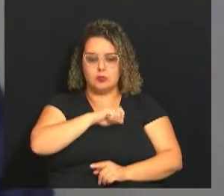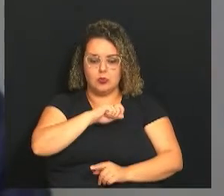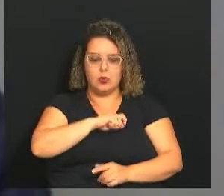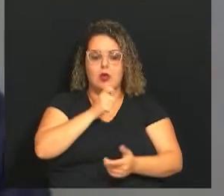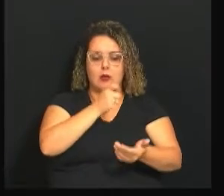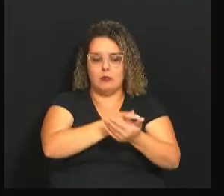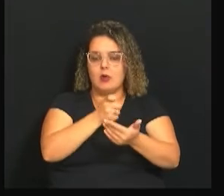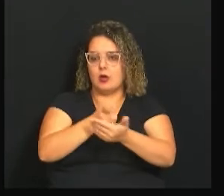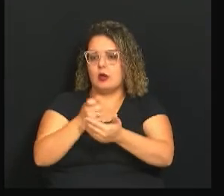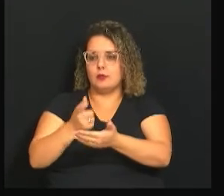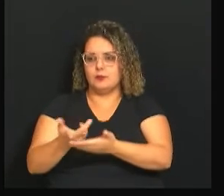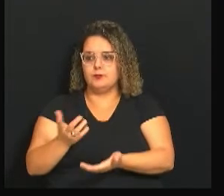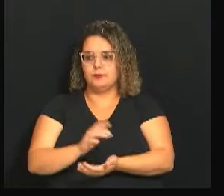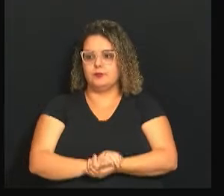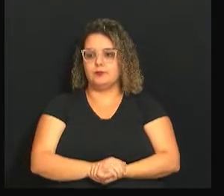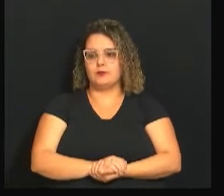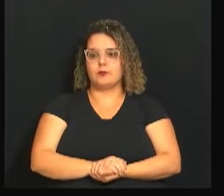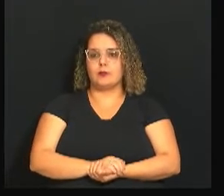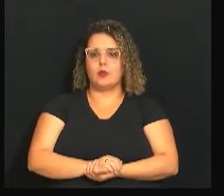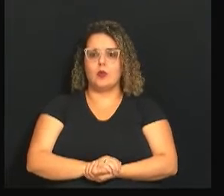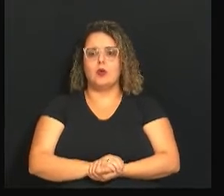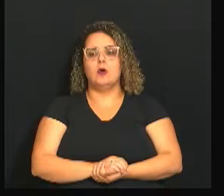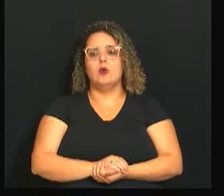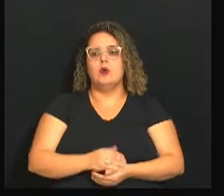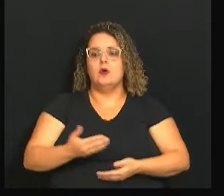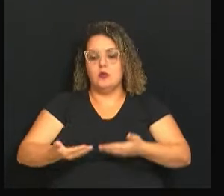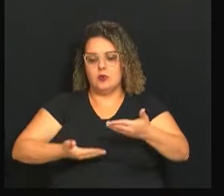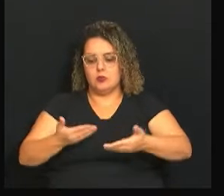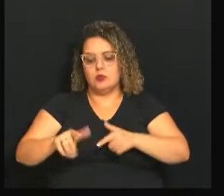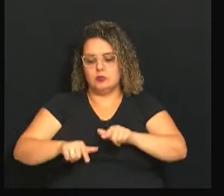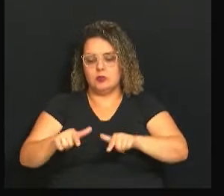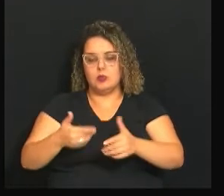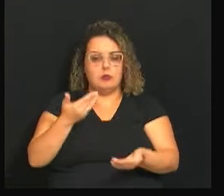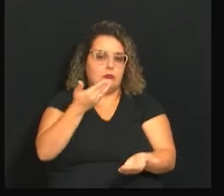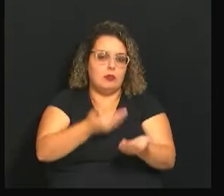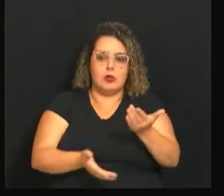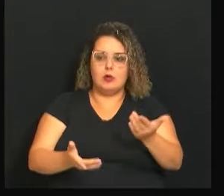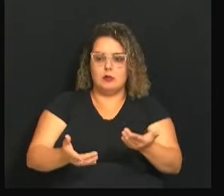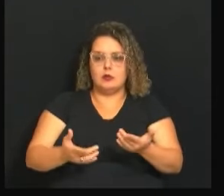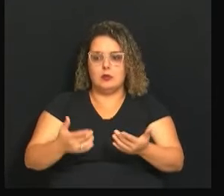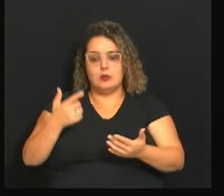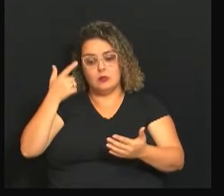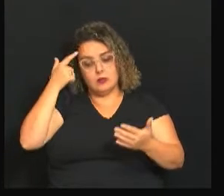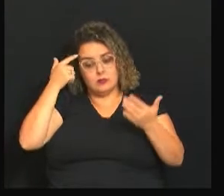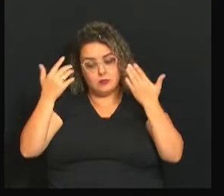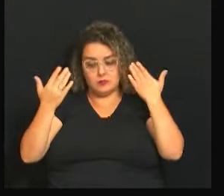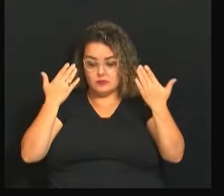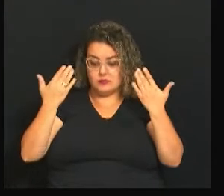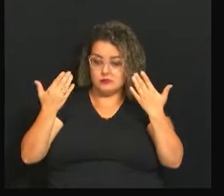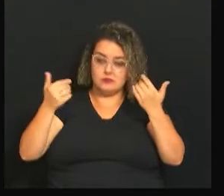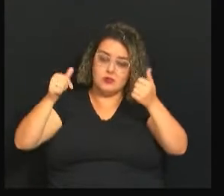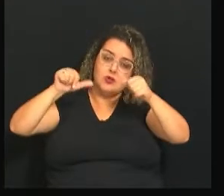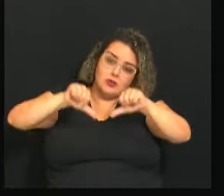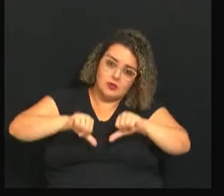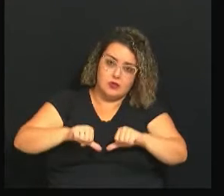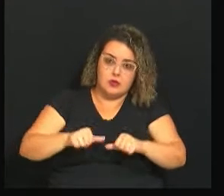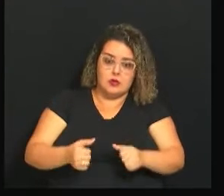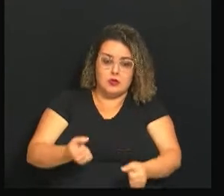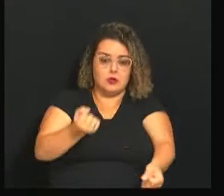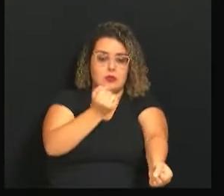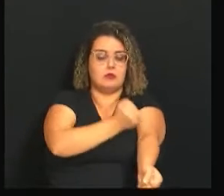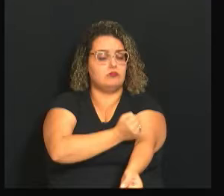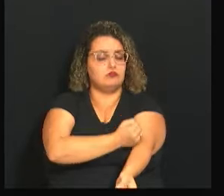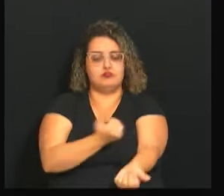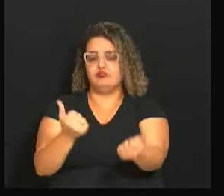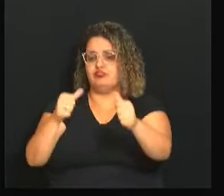funcionário acaba perdendo o emprego, fica psicologicamente abalado e muitas vezes piora o vício que tem. E hoje em